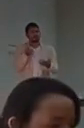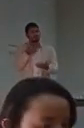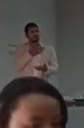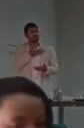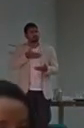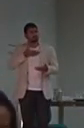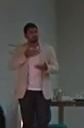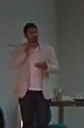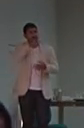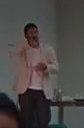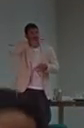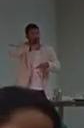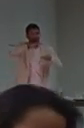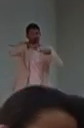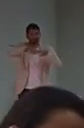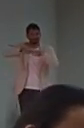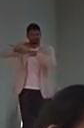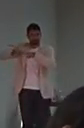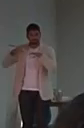que sentem-se,